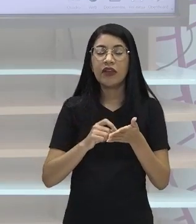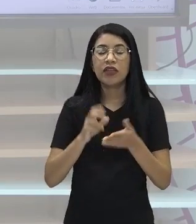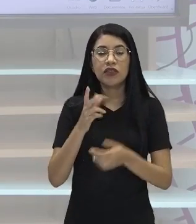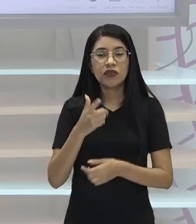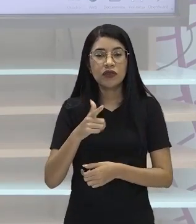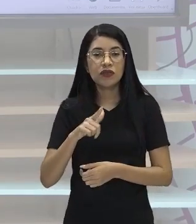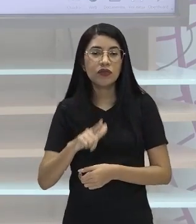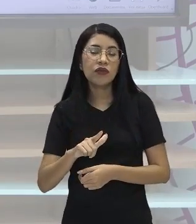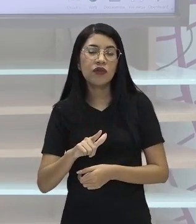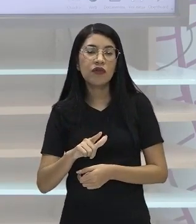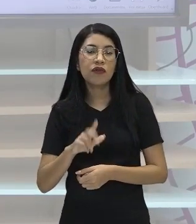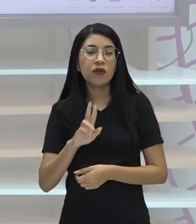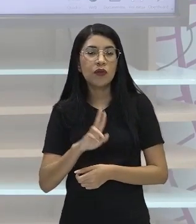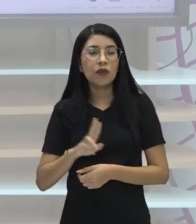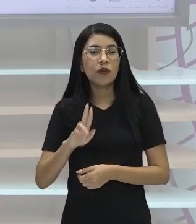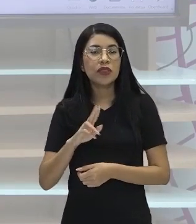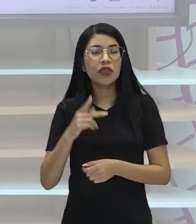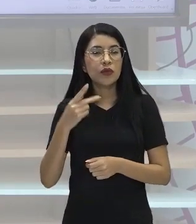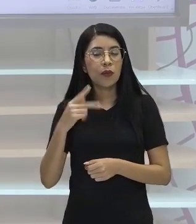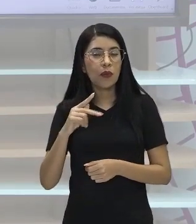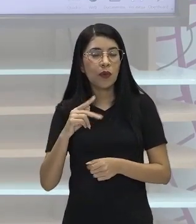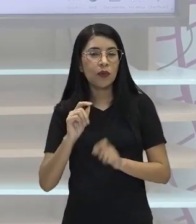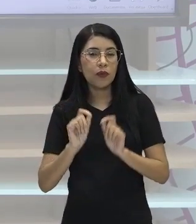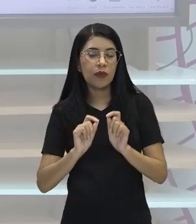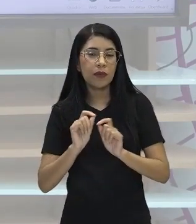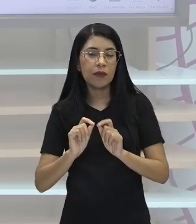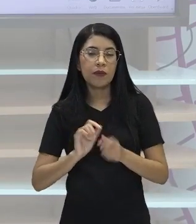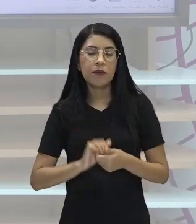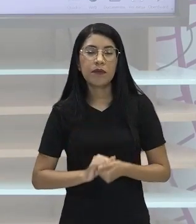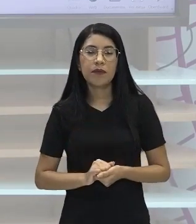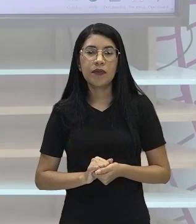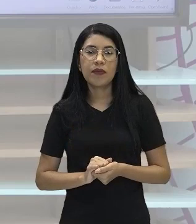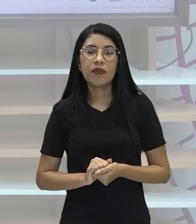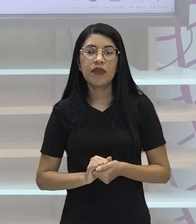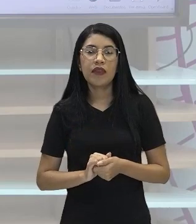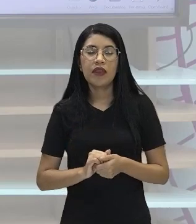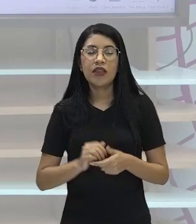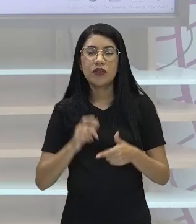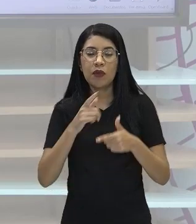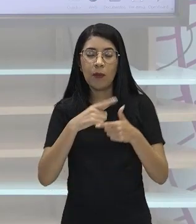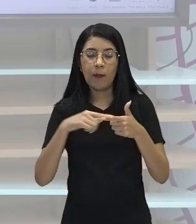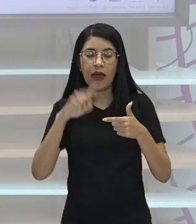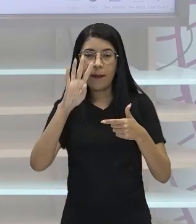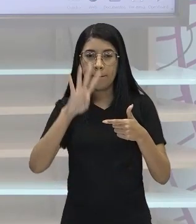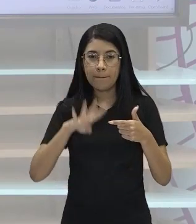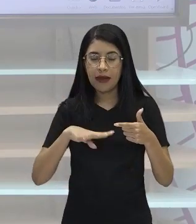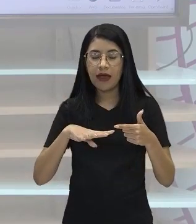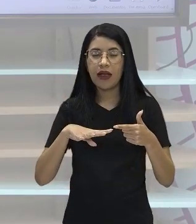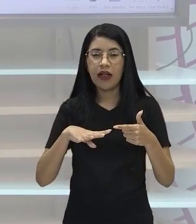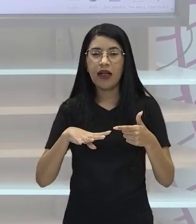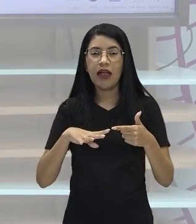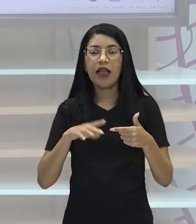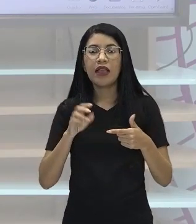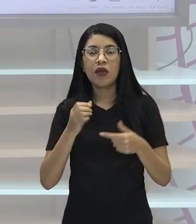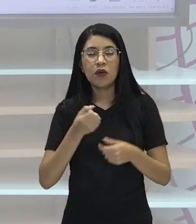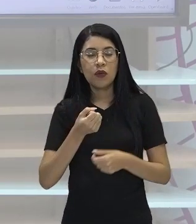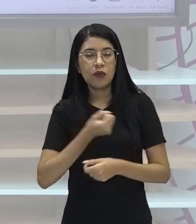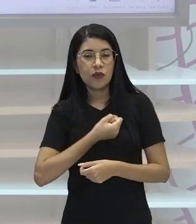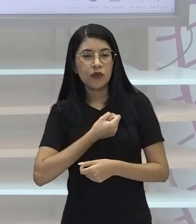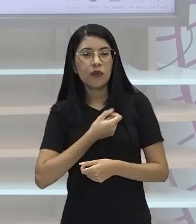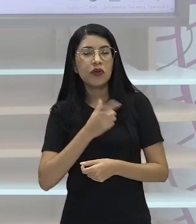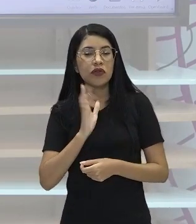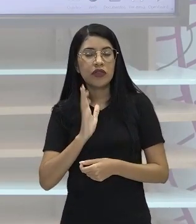produto. É isso que significa o verbo fatorar. Então, quando eu digo fatorar, é pegar o que você tem